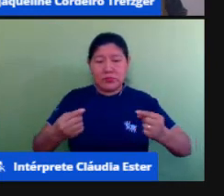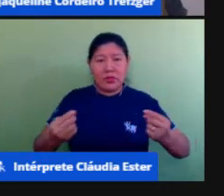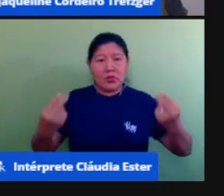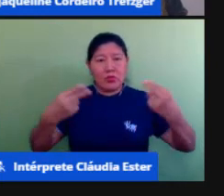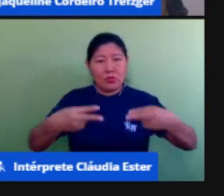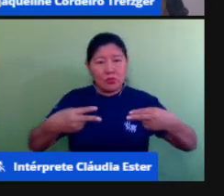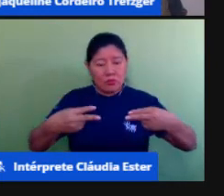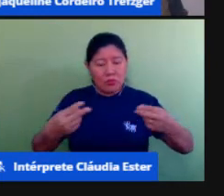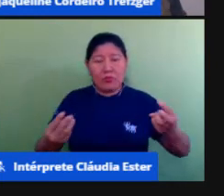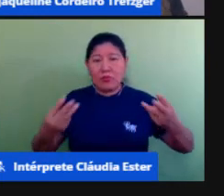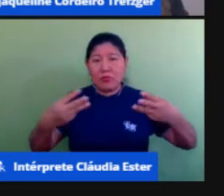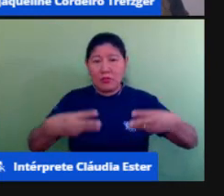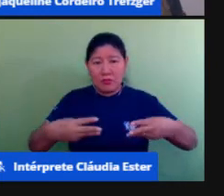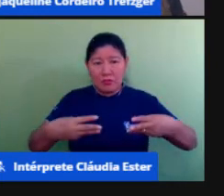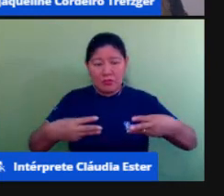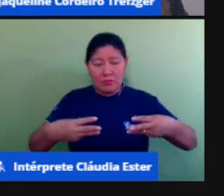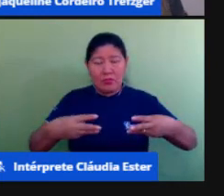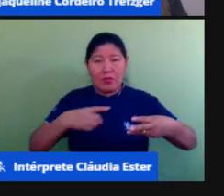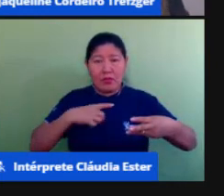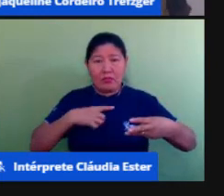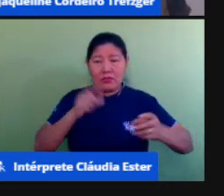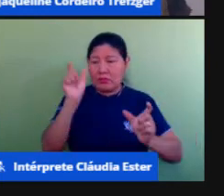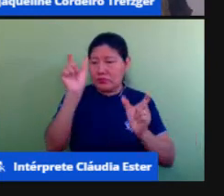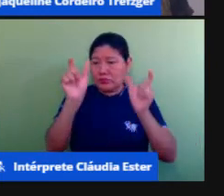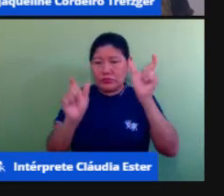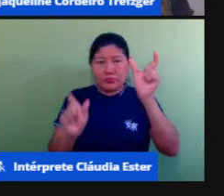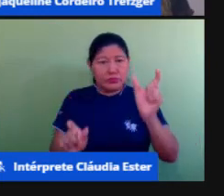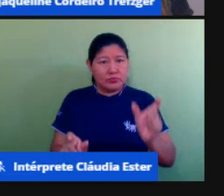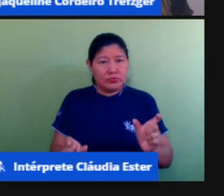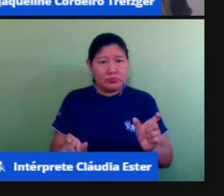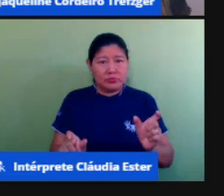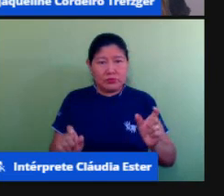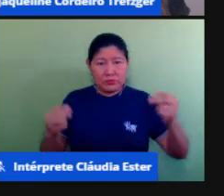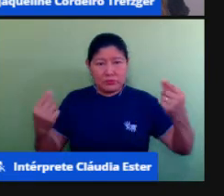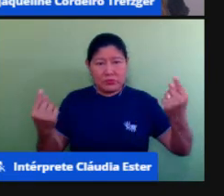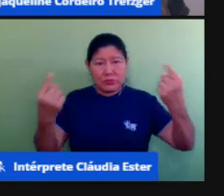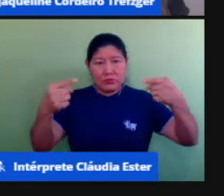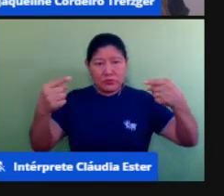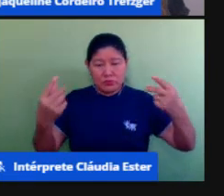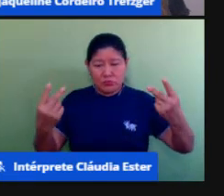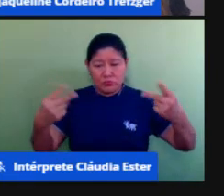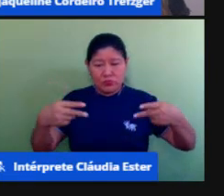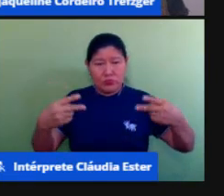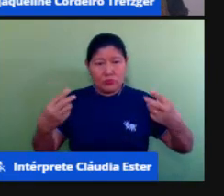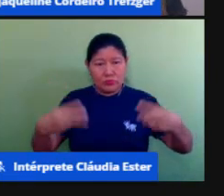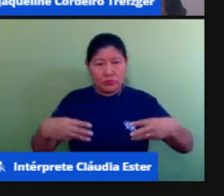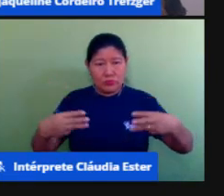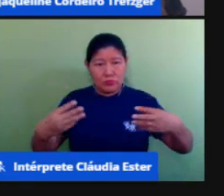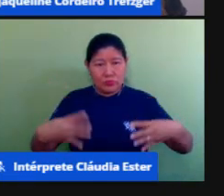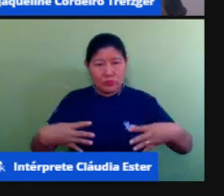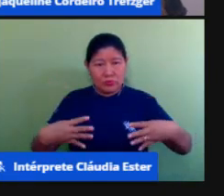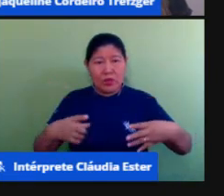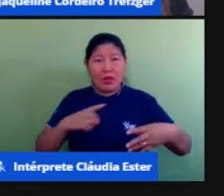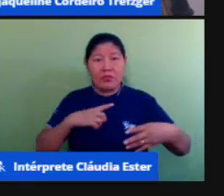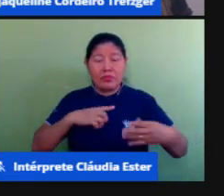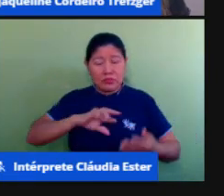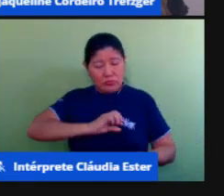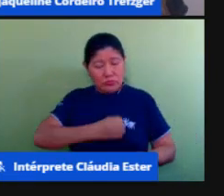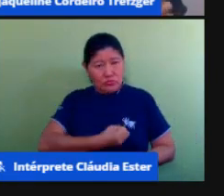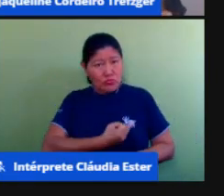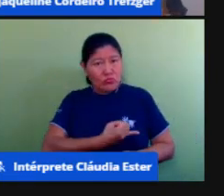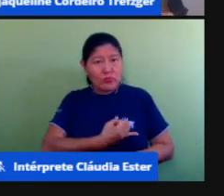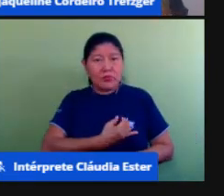de elementos em duas colunas paralelas, sendo relação entre si, mas entre um número desigual acaba acontecendo